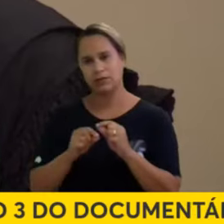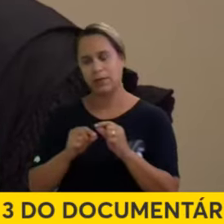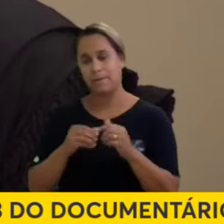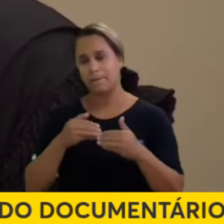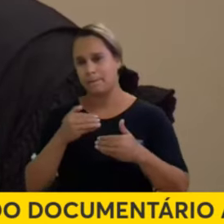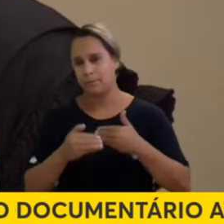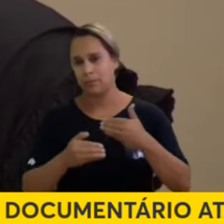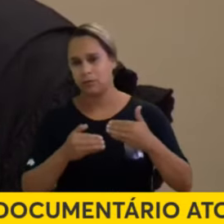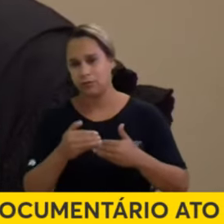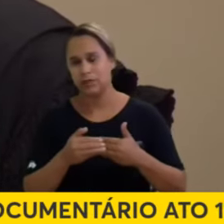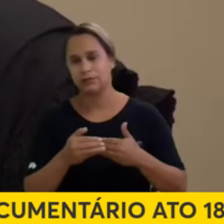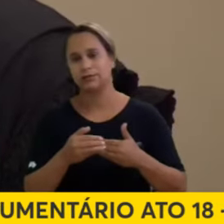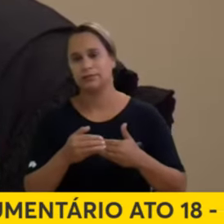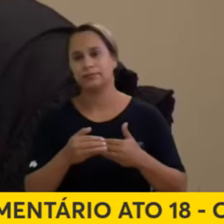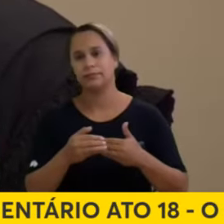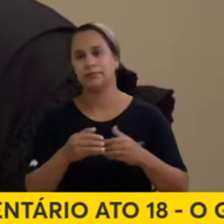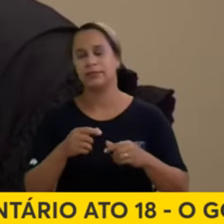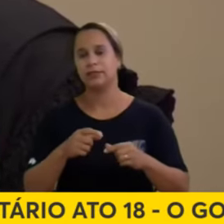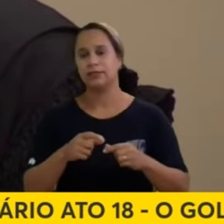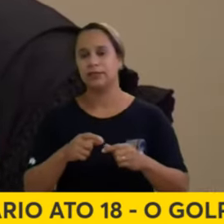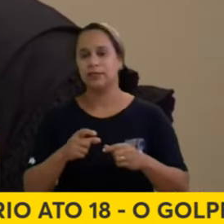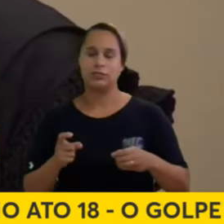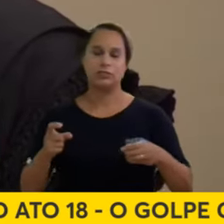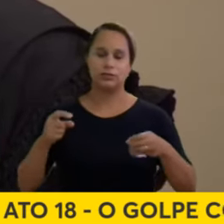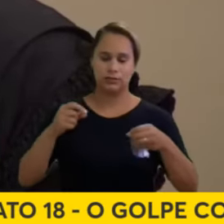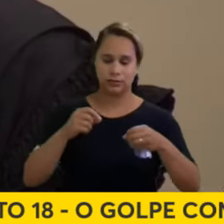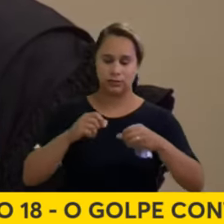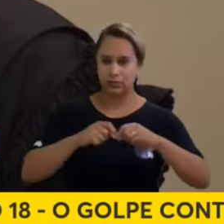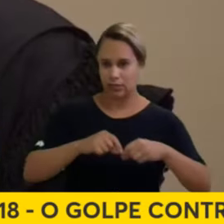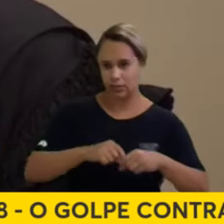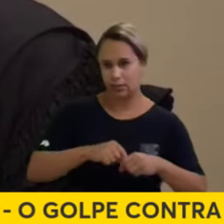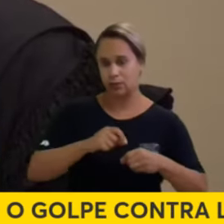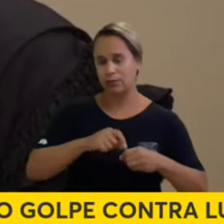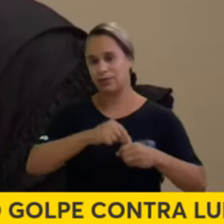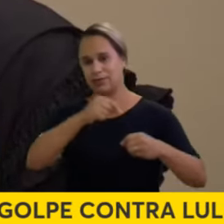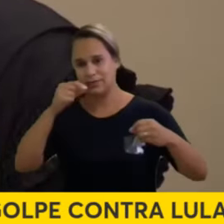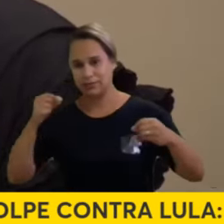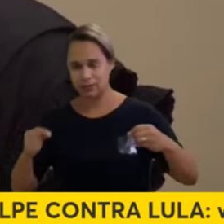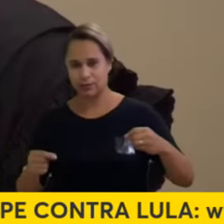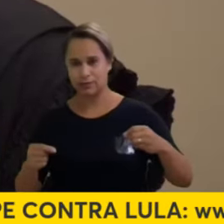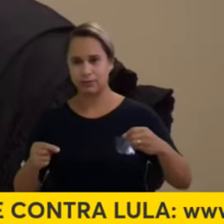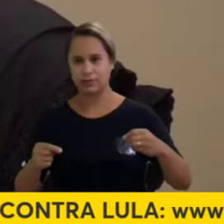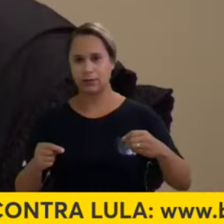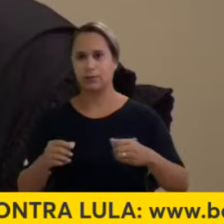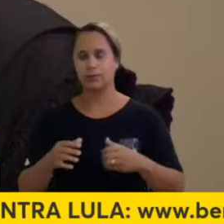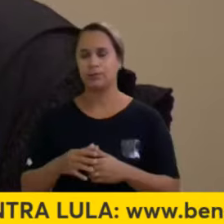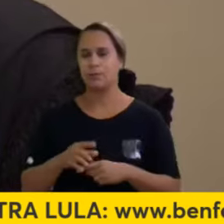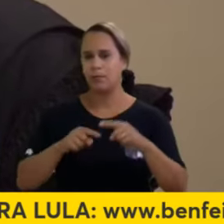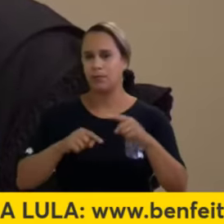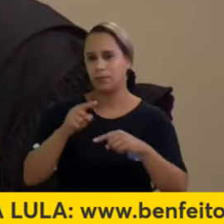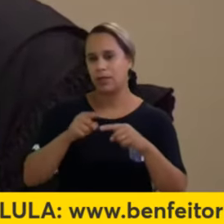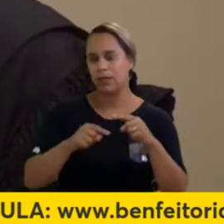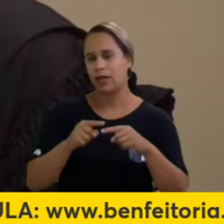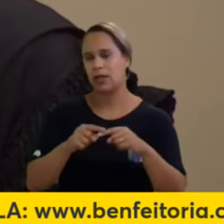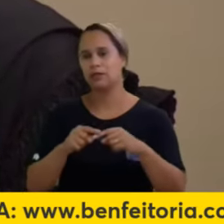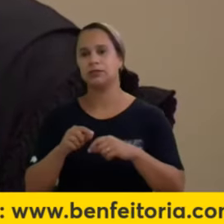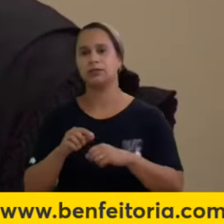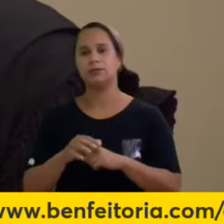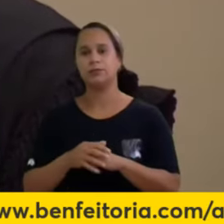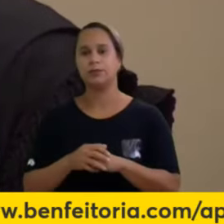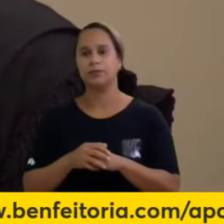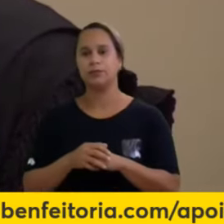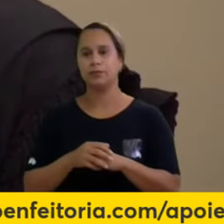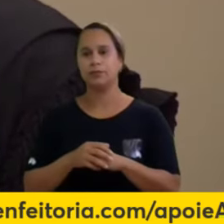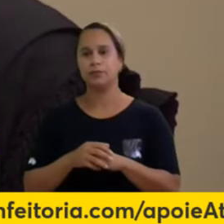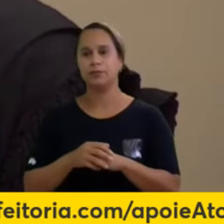desinstalação de material gráfico para evento de filiação E aqui reproduzo as conclusões do Ministério Público considerando como gasto